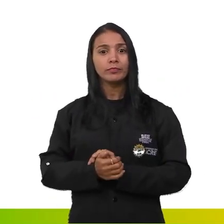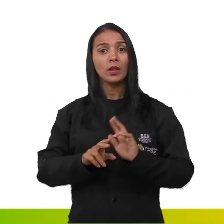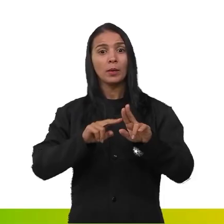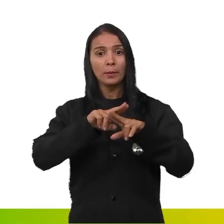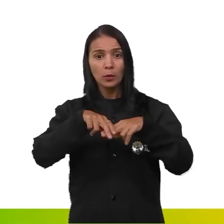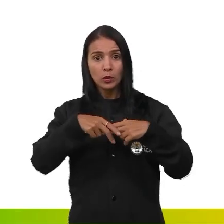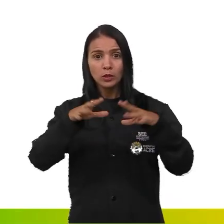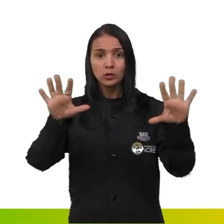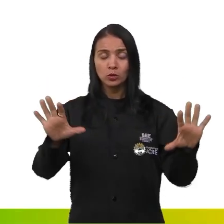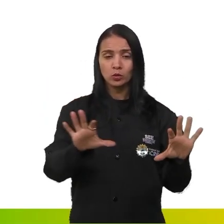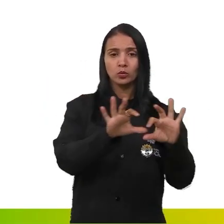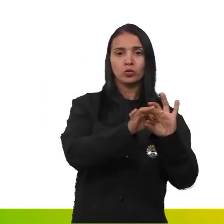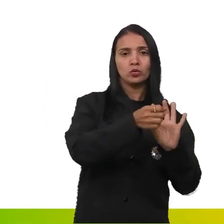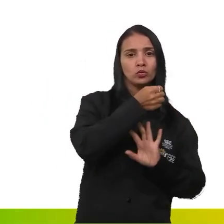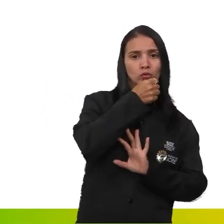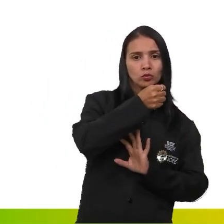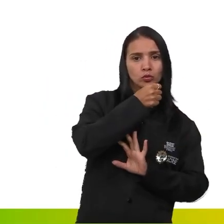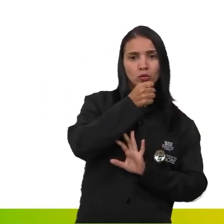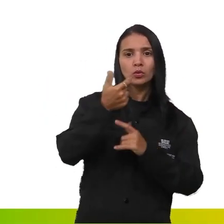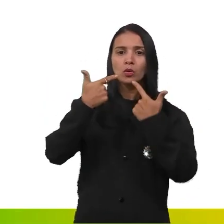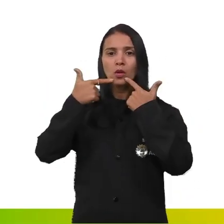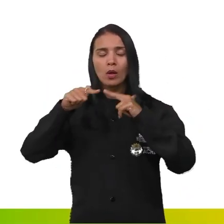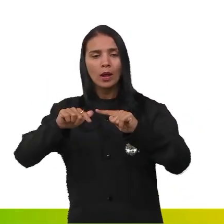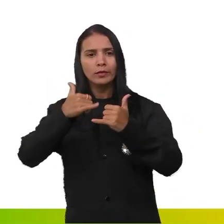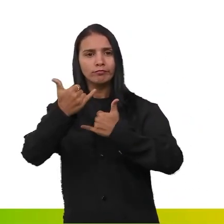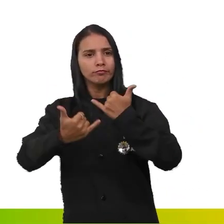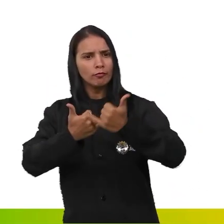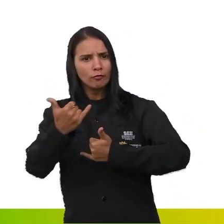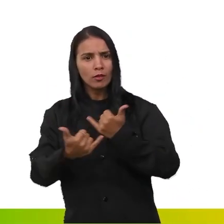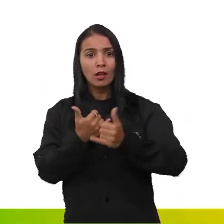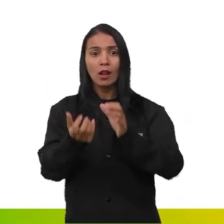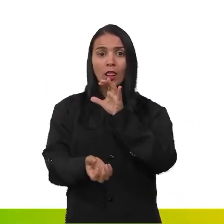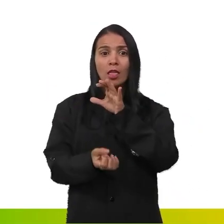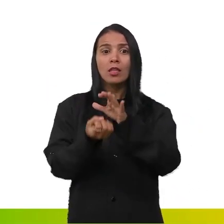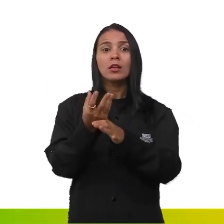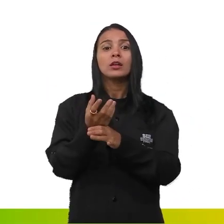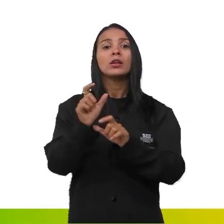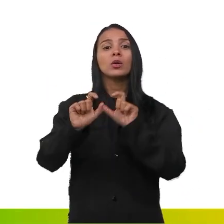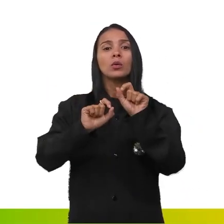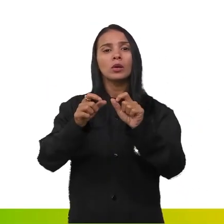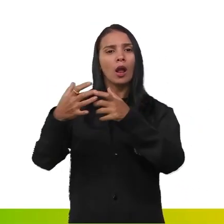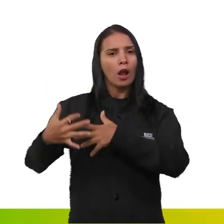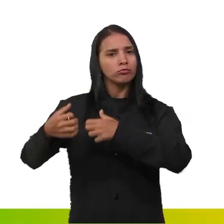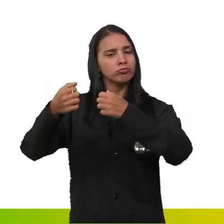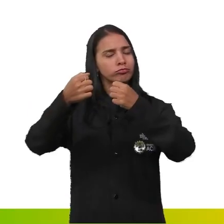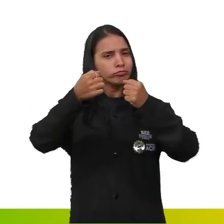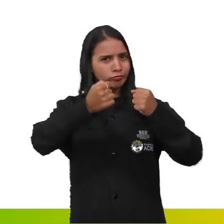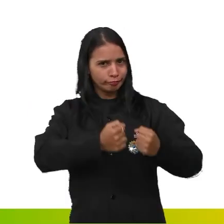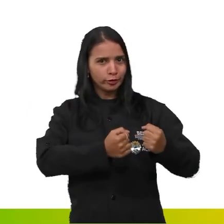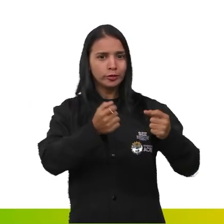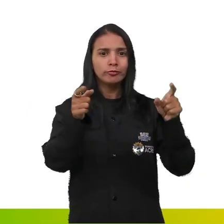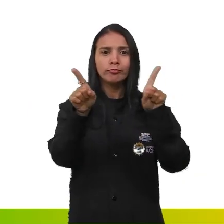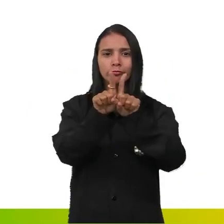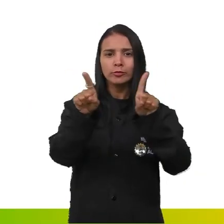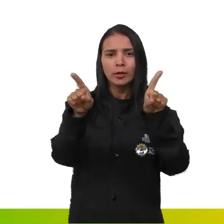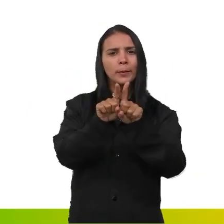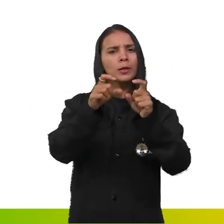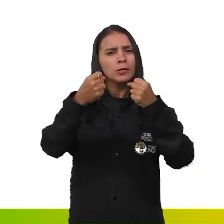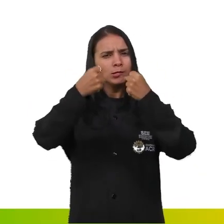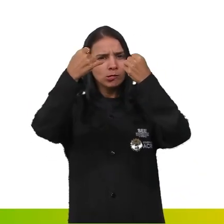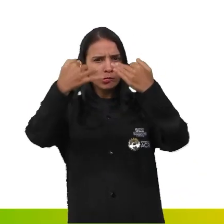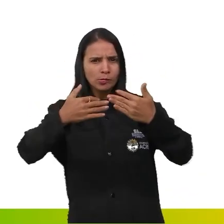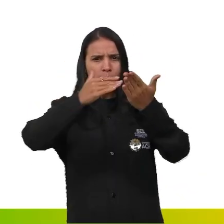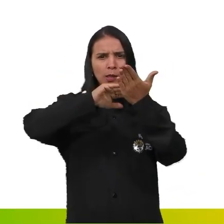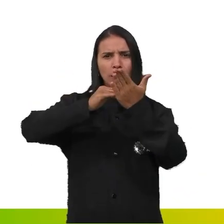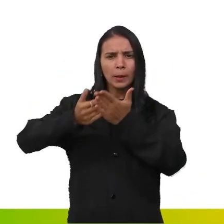e poderosas formas de explicar e interpretar a realidade, favorecendo a educação crítica e a participação